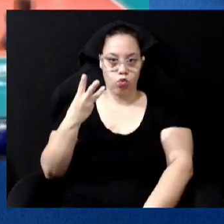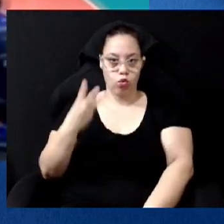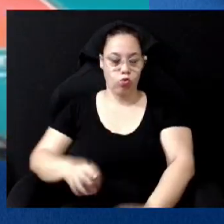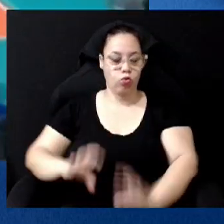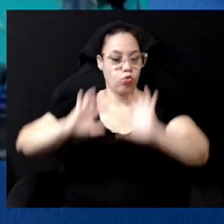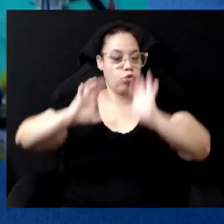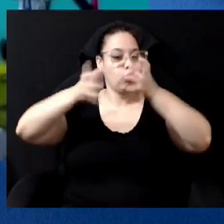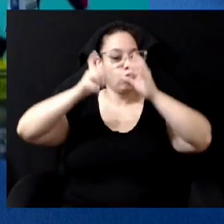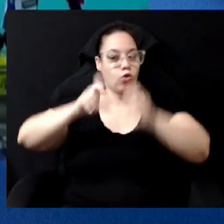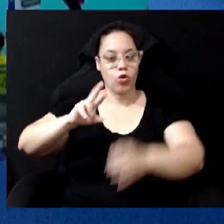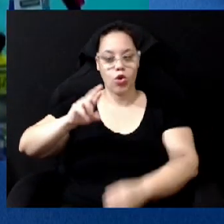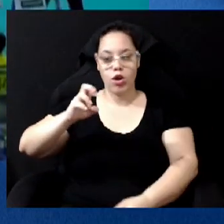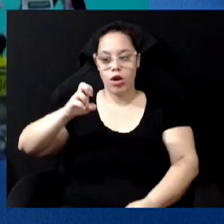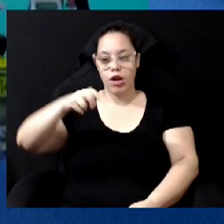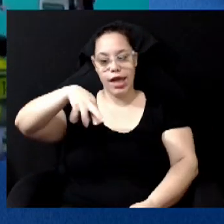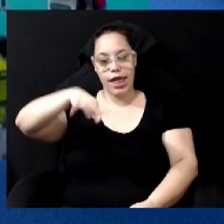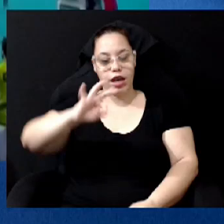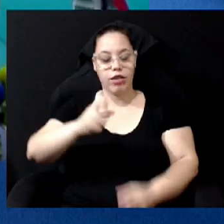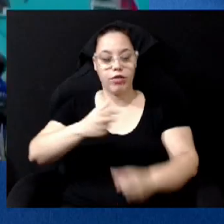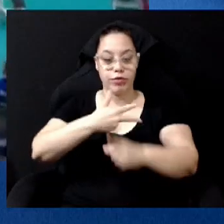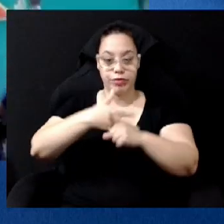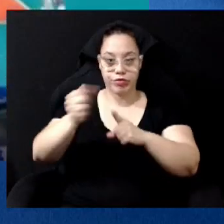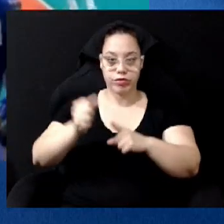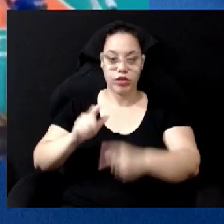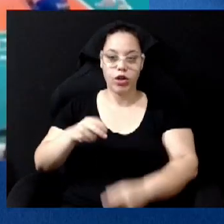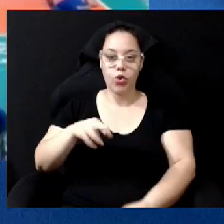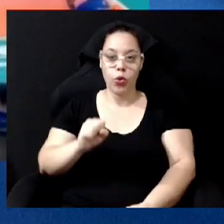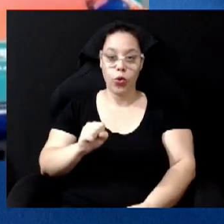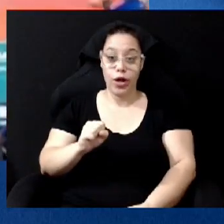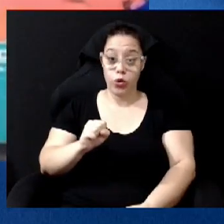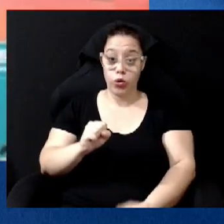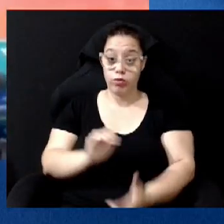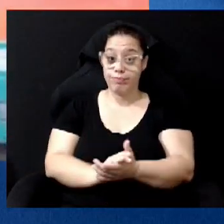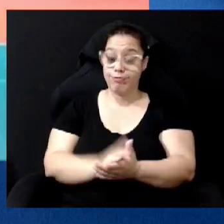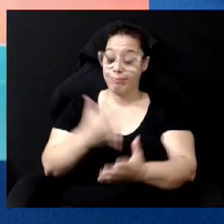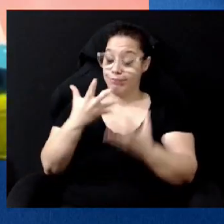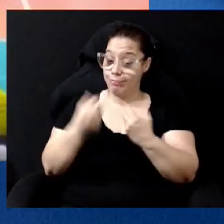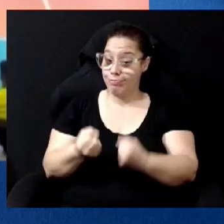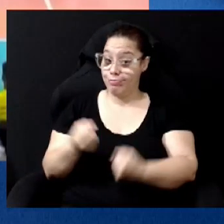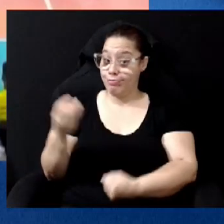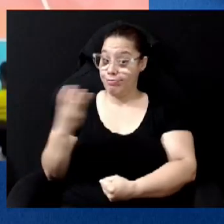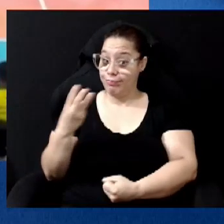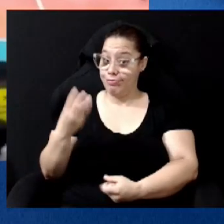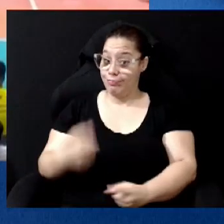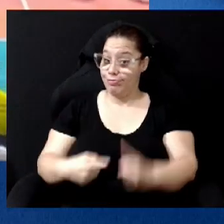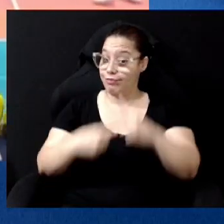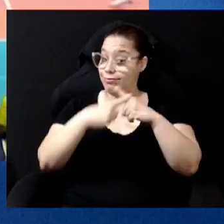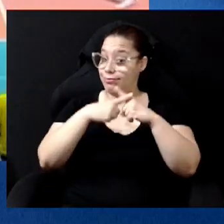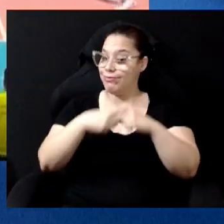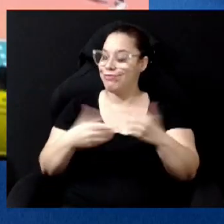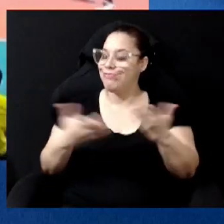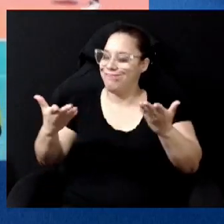Renata vence Guarulhos no Mato Grosso do Sul e assume a 3ª colocação.